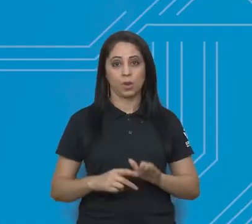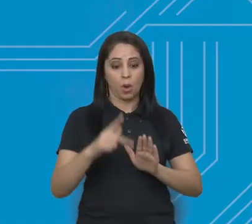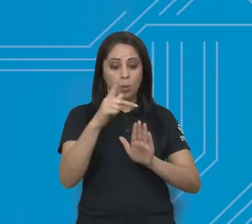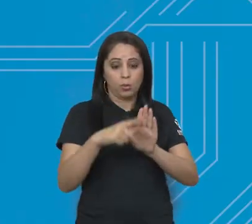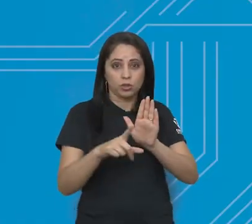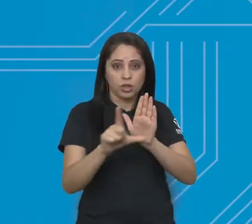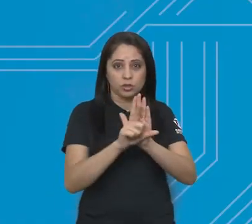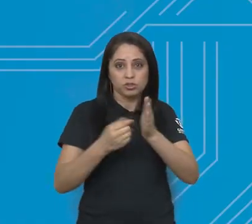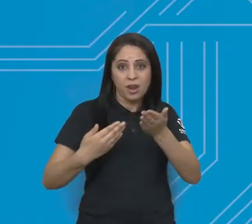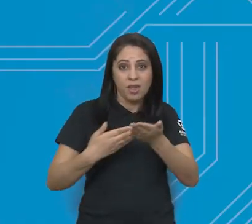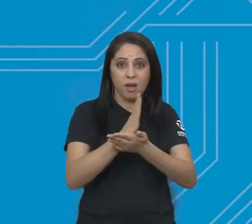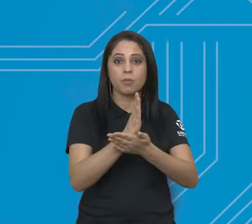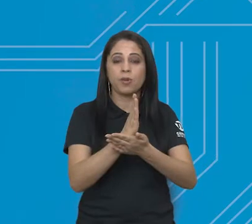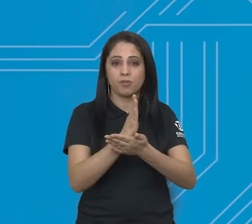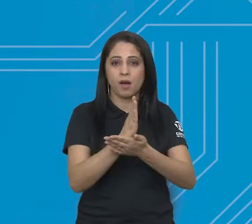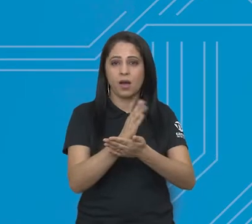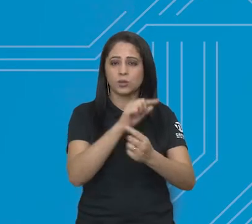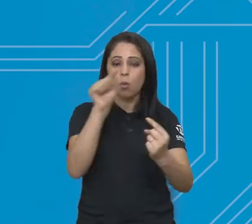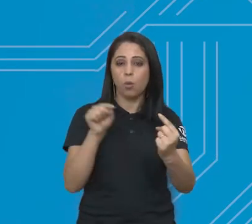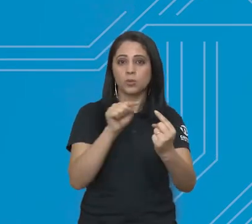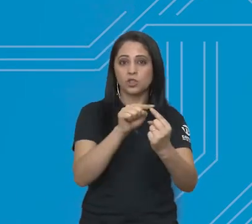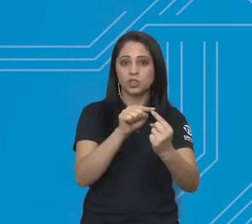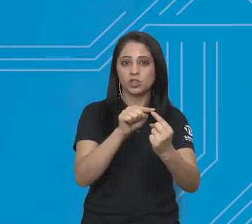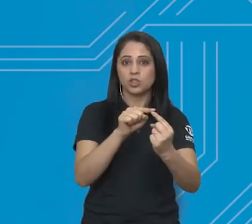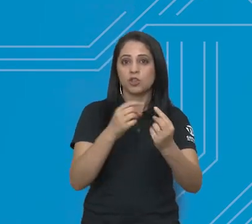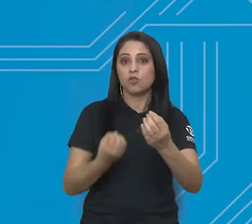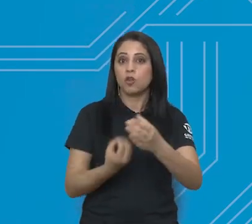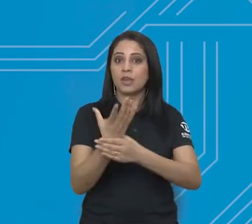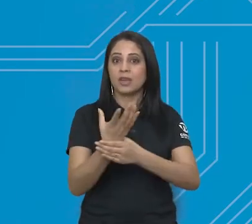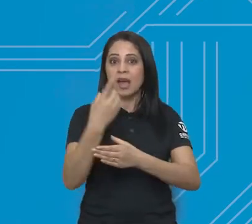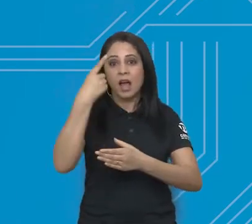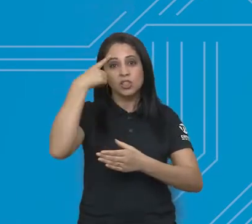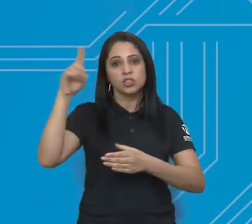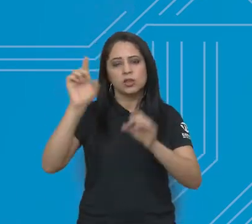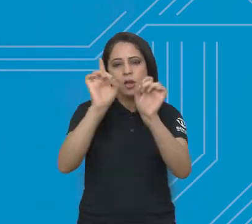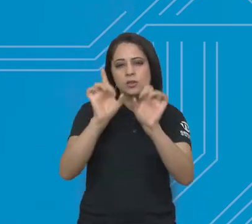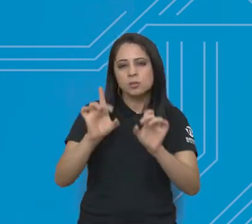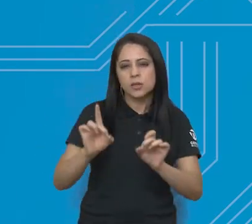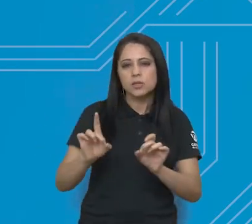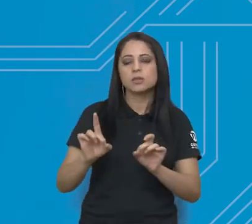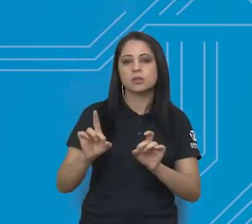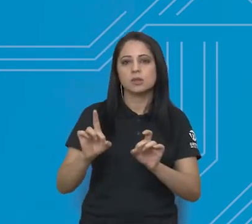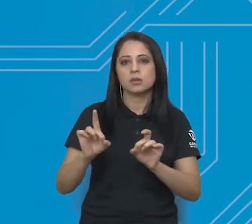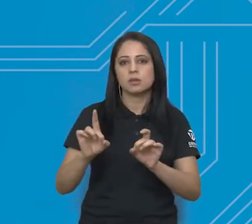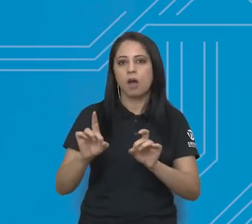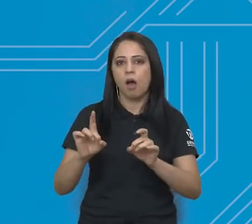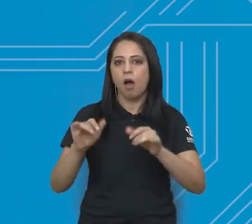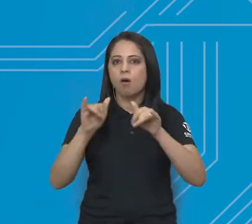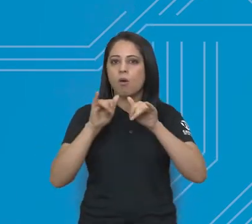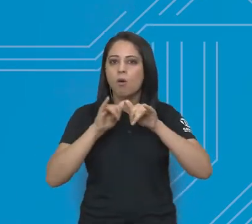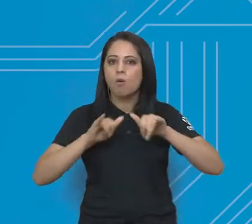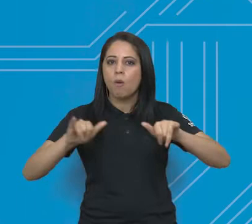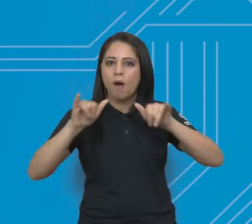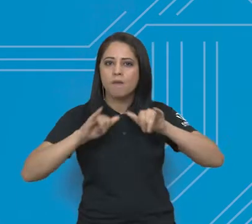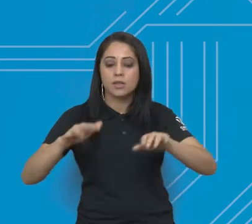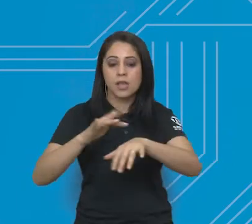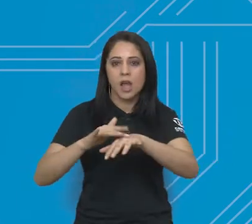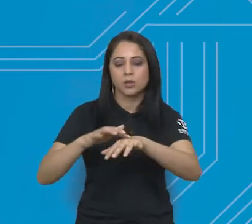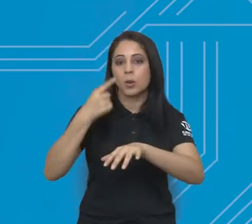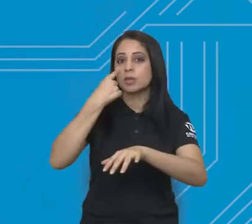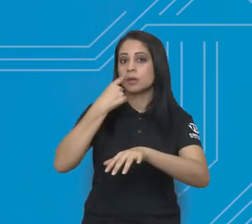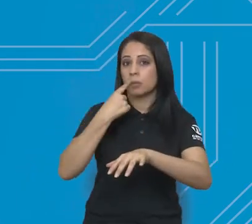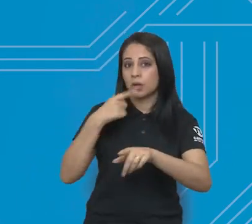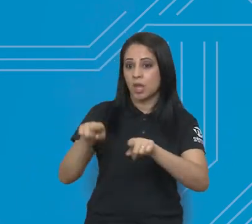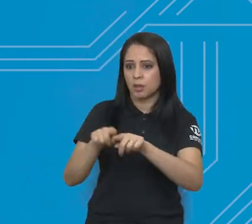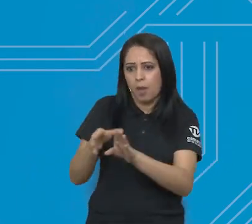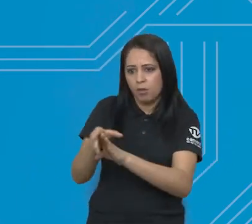Um projeto de lei aprovado na Câmara vai criar aqui em São José dos Campos o Dia Municipal de Conscientização e Orientação sobre